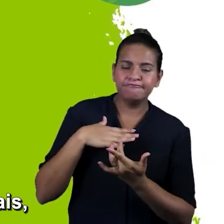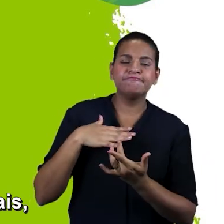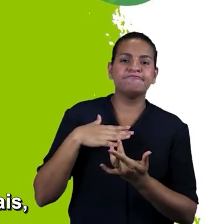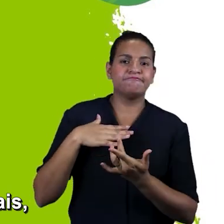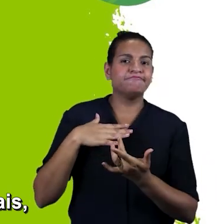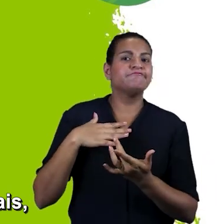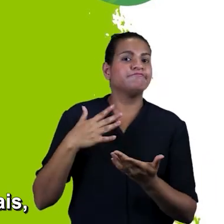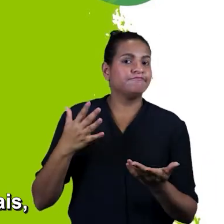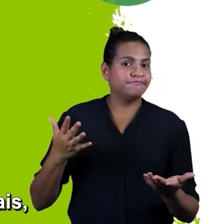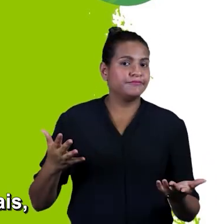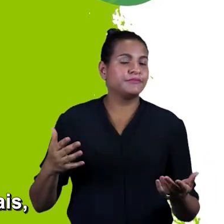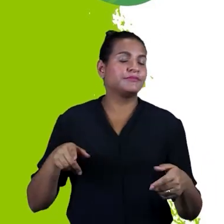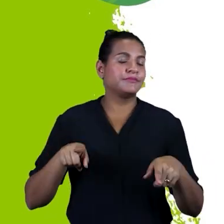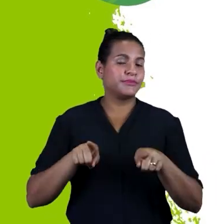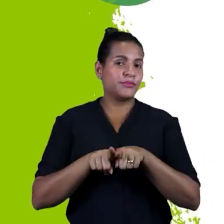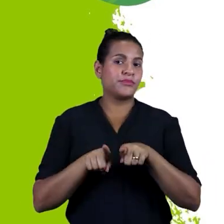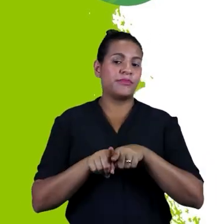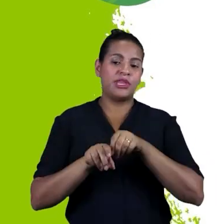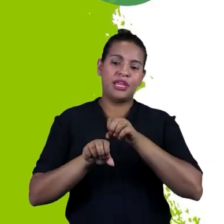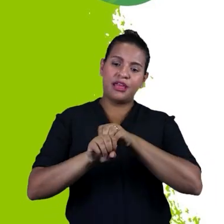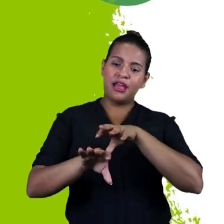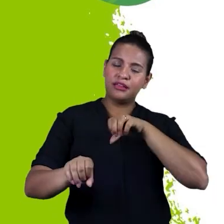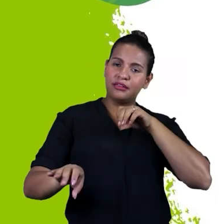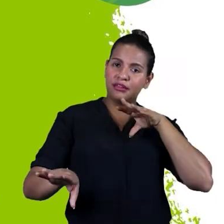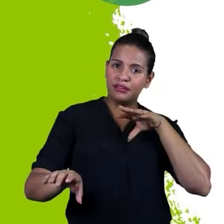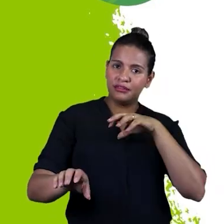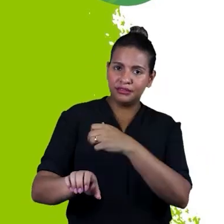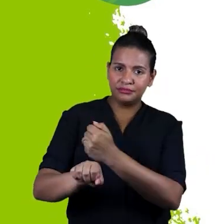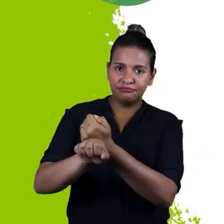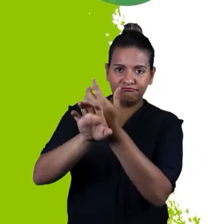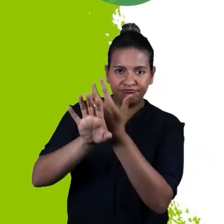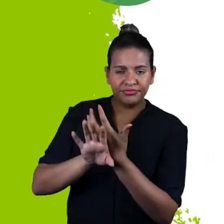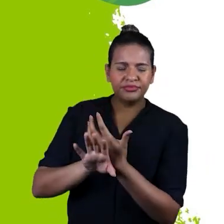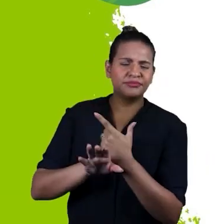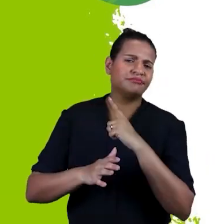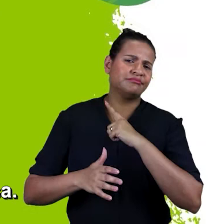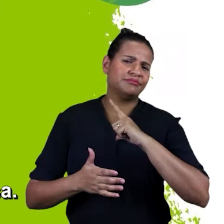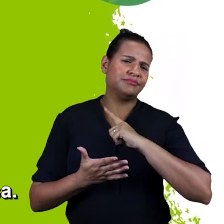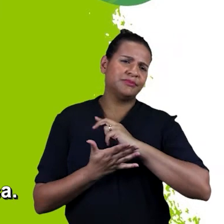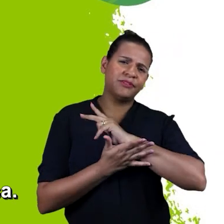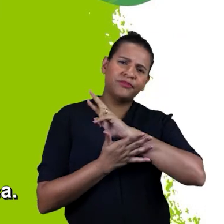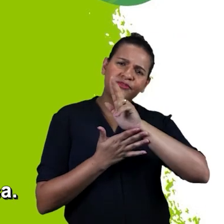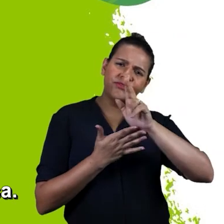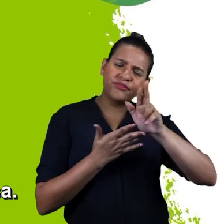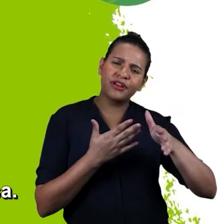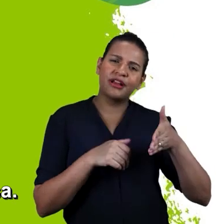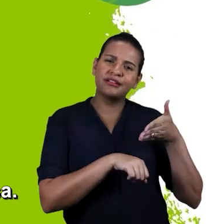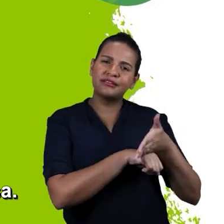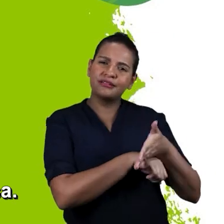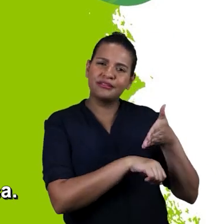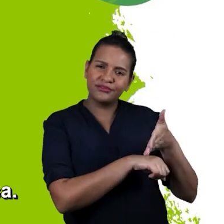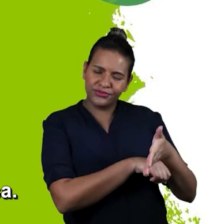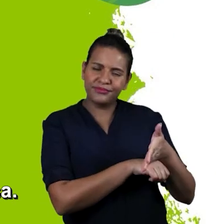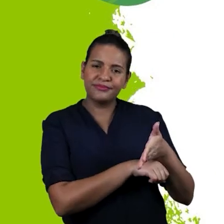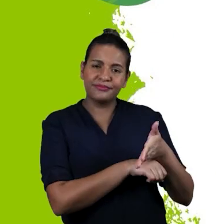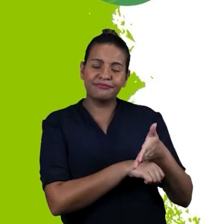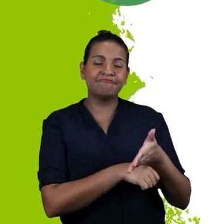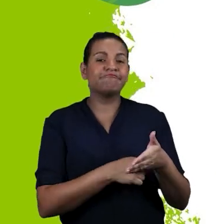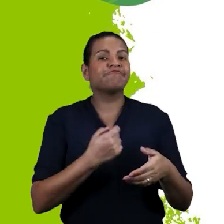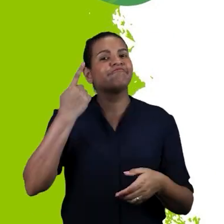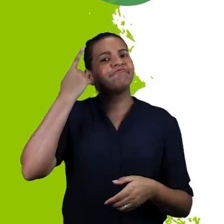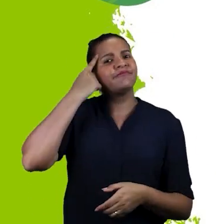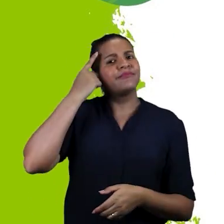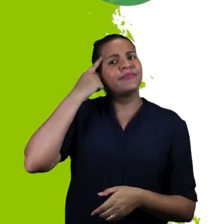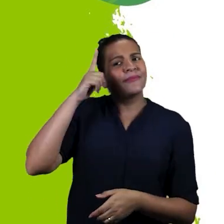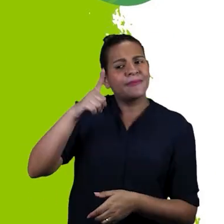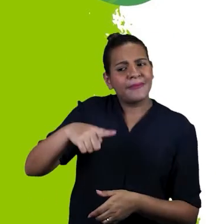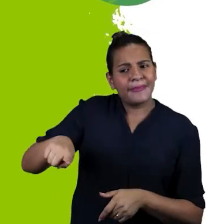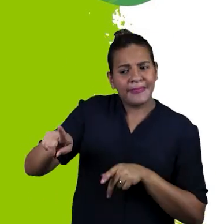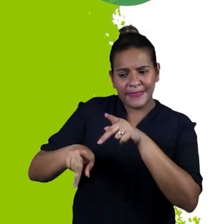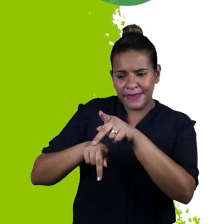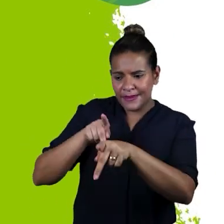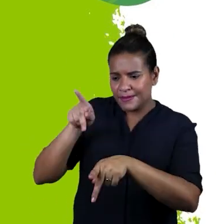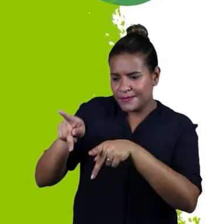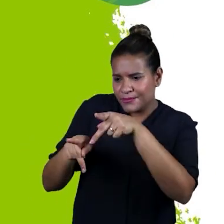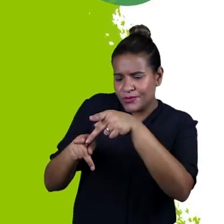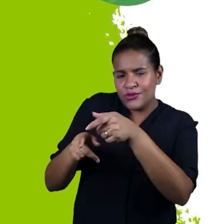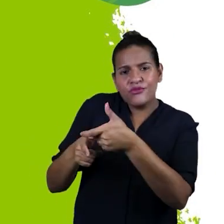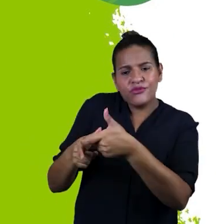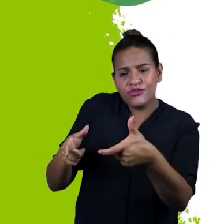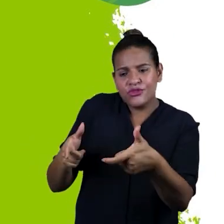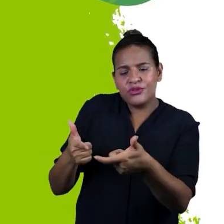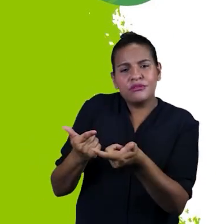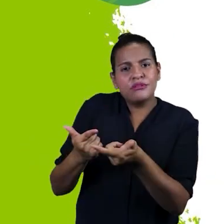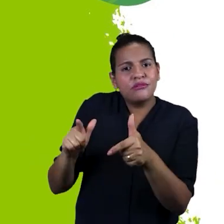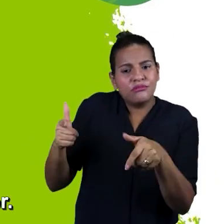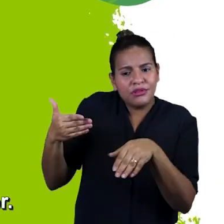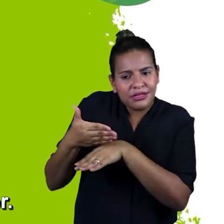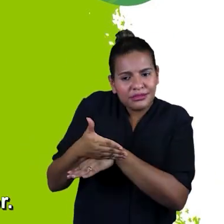redes sociais, até nossas próprias IADs, né? A gente tem acesso a muita coisa. Pensar que a maior parte da